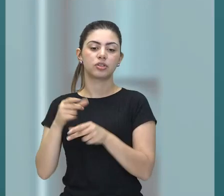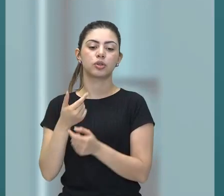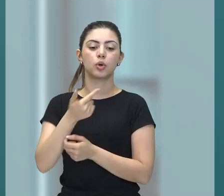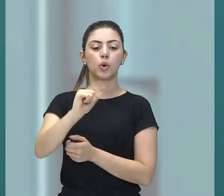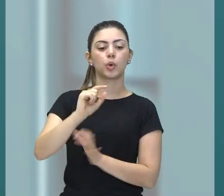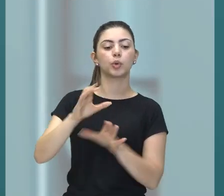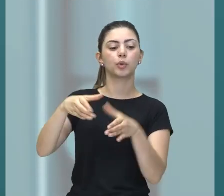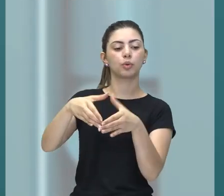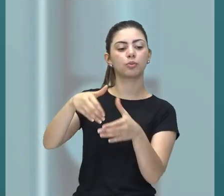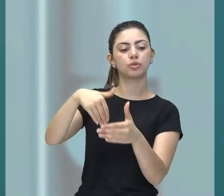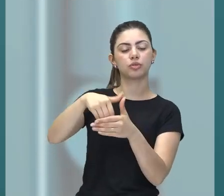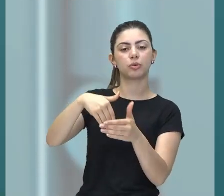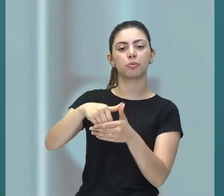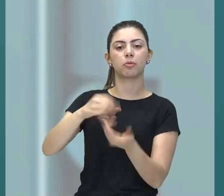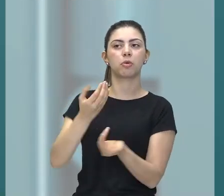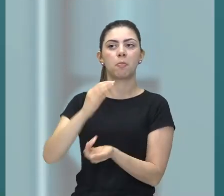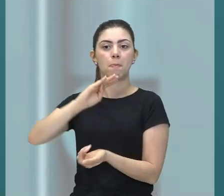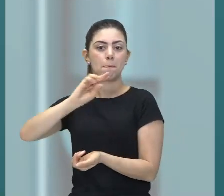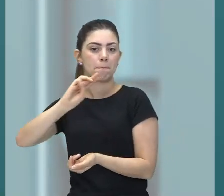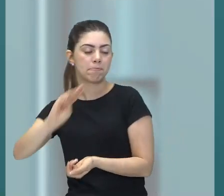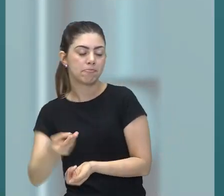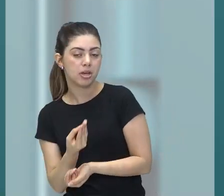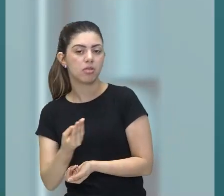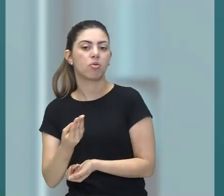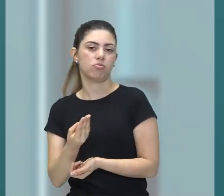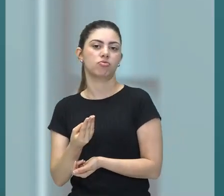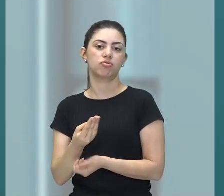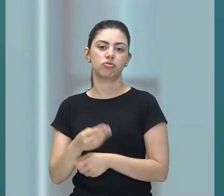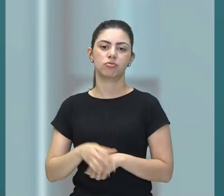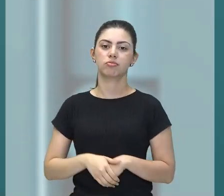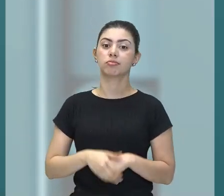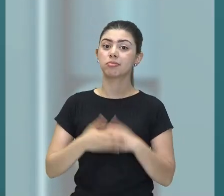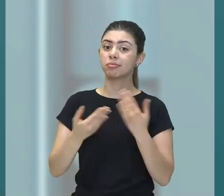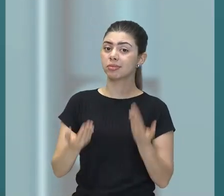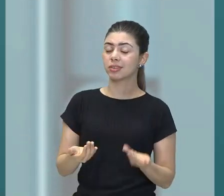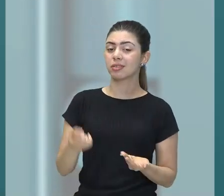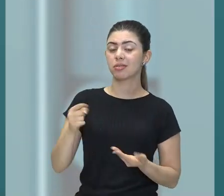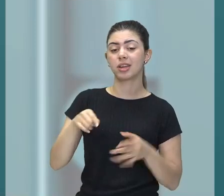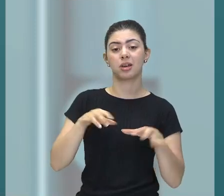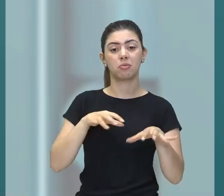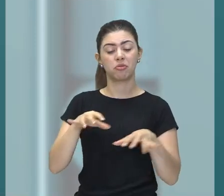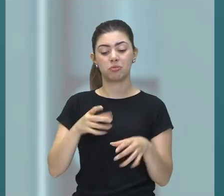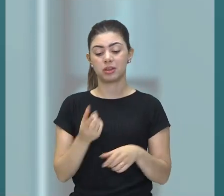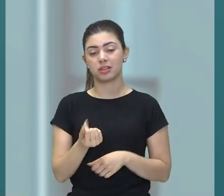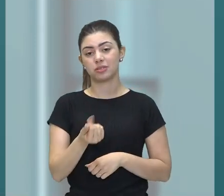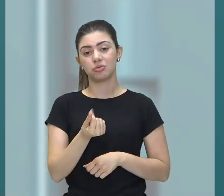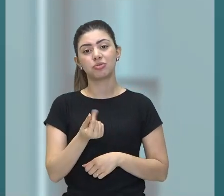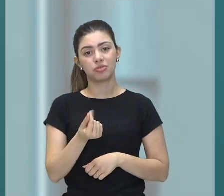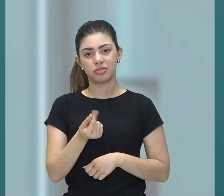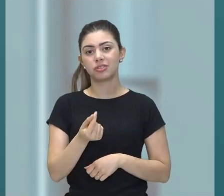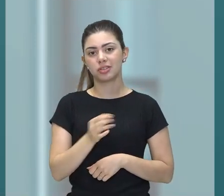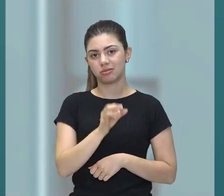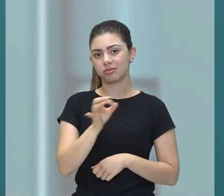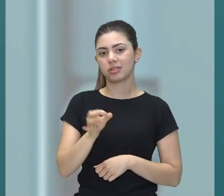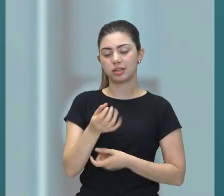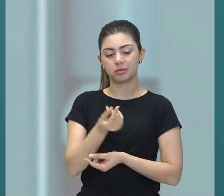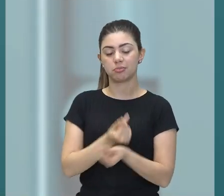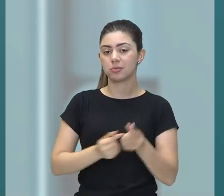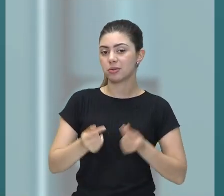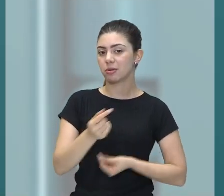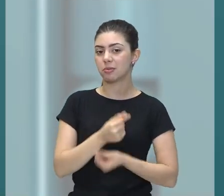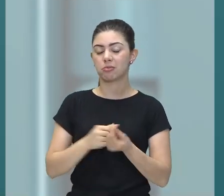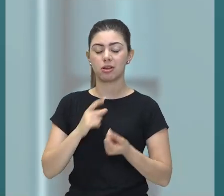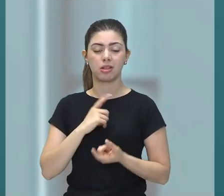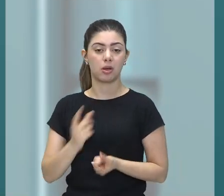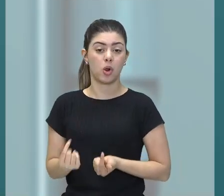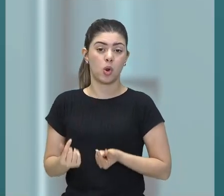por tantos milhões, tantos bilhões, né? É uma movimentação muito grande de dinheiro ali que está sendo